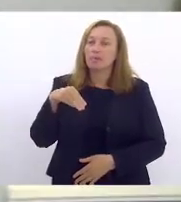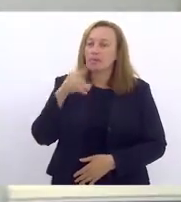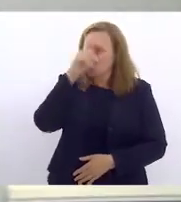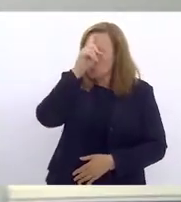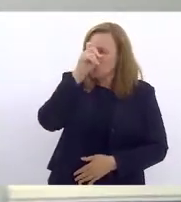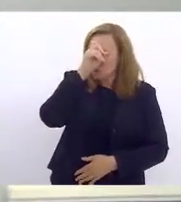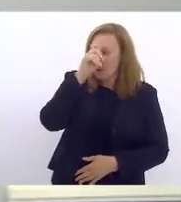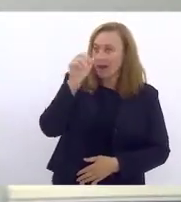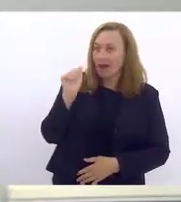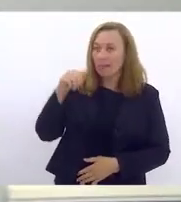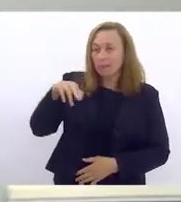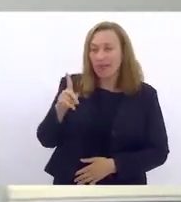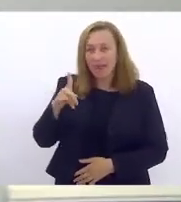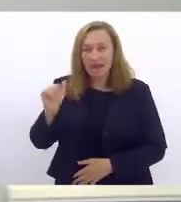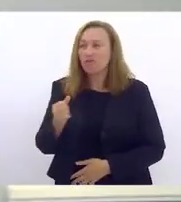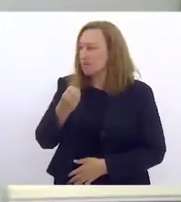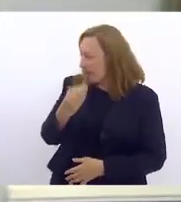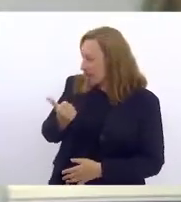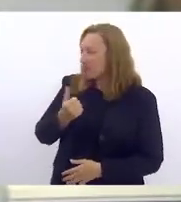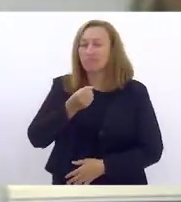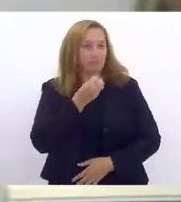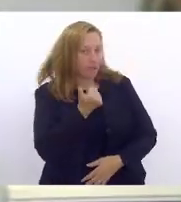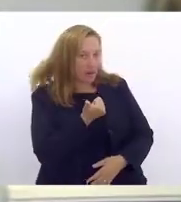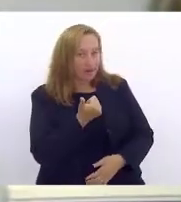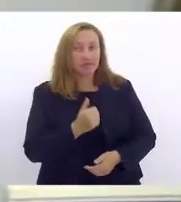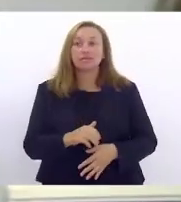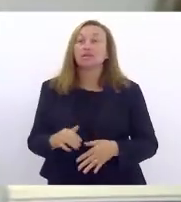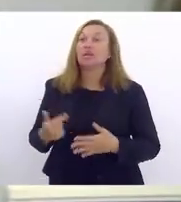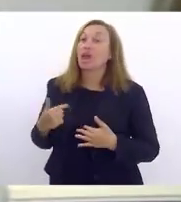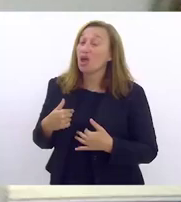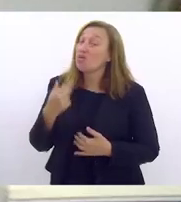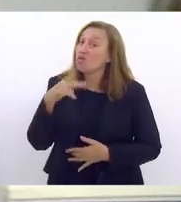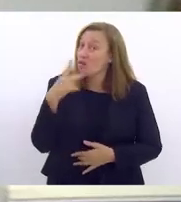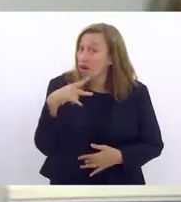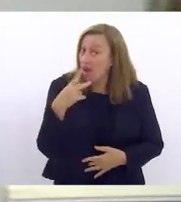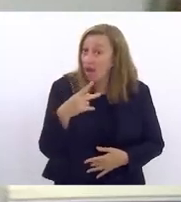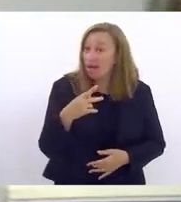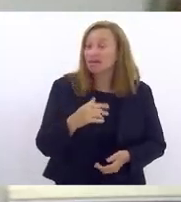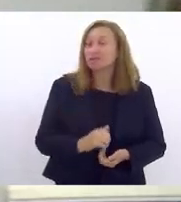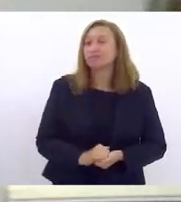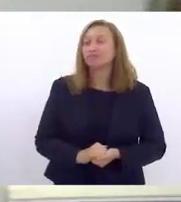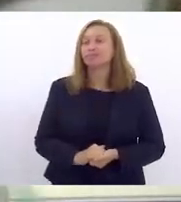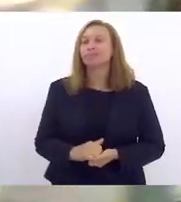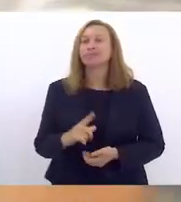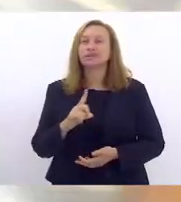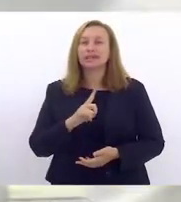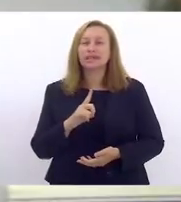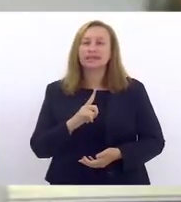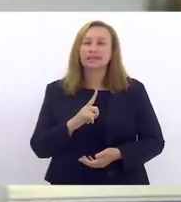Foi tudo bem. Tá? Eu vou te dizer que a gente tem